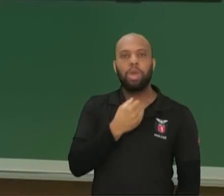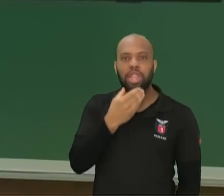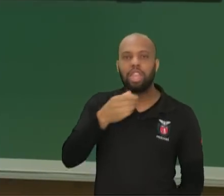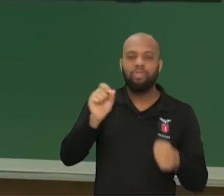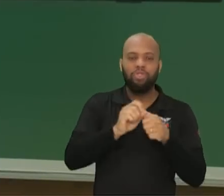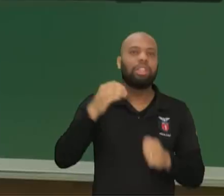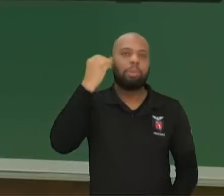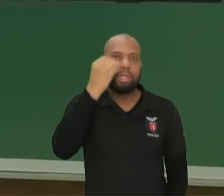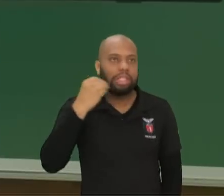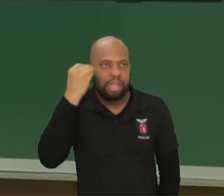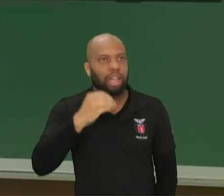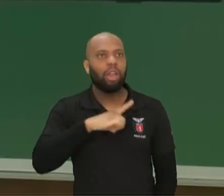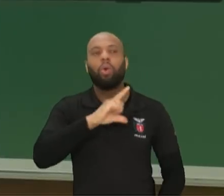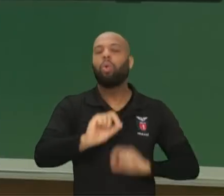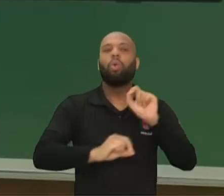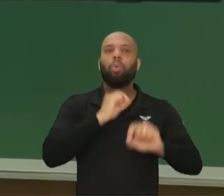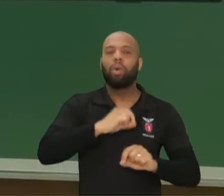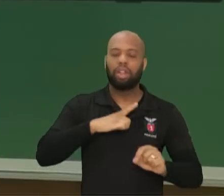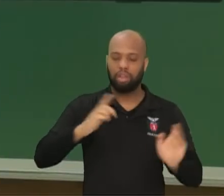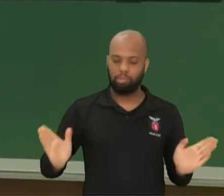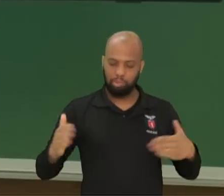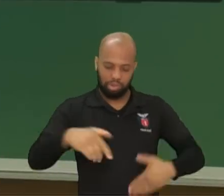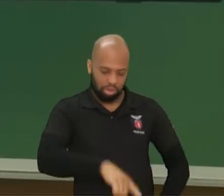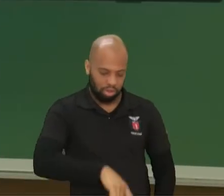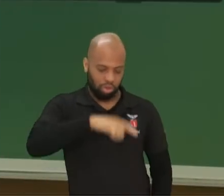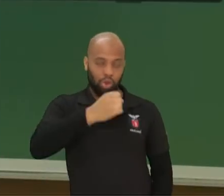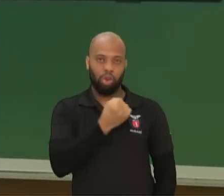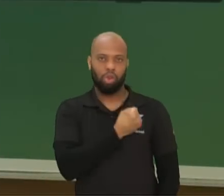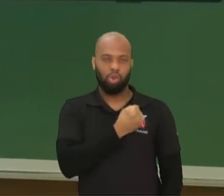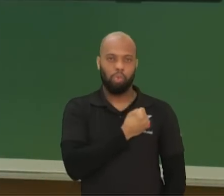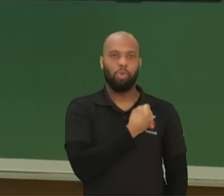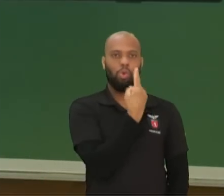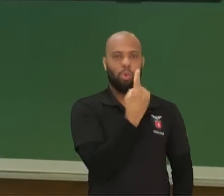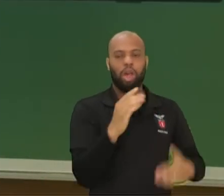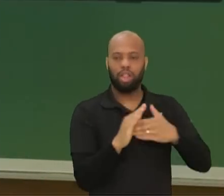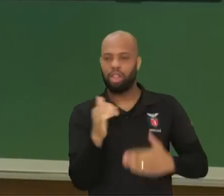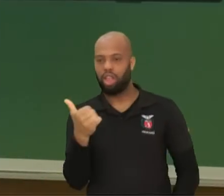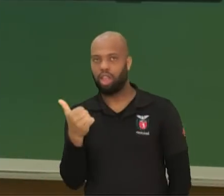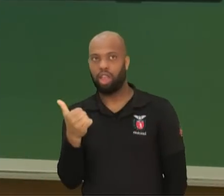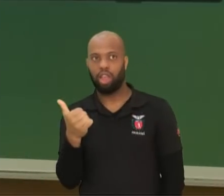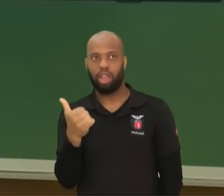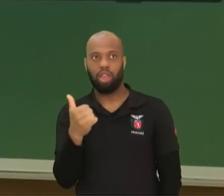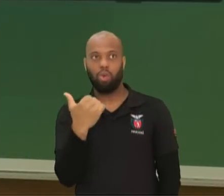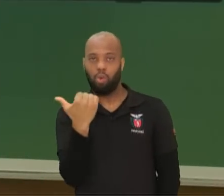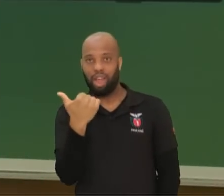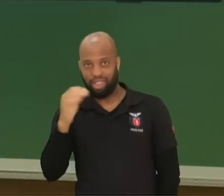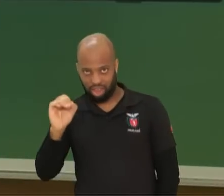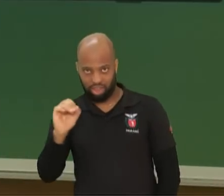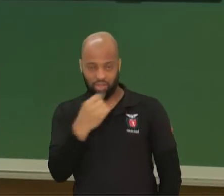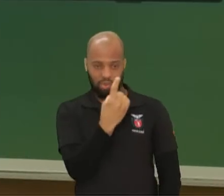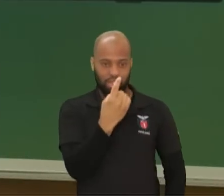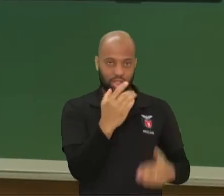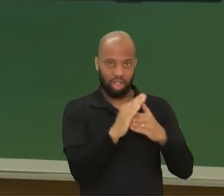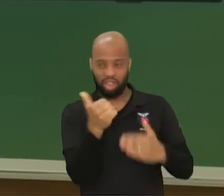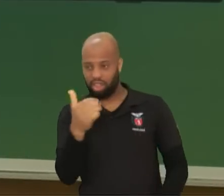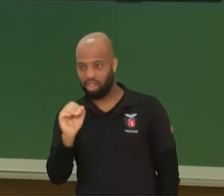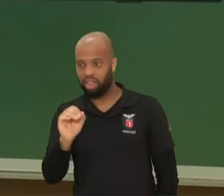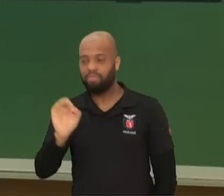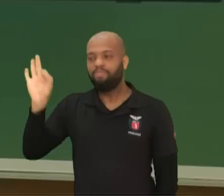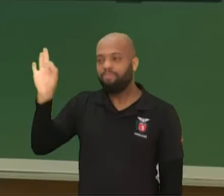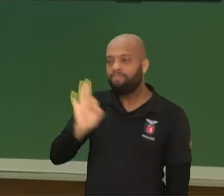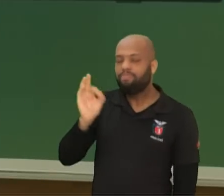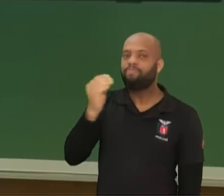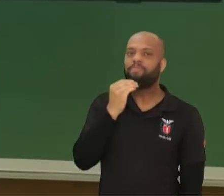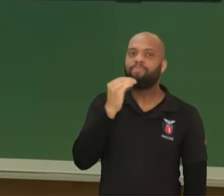um experimento que consiste em sortear um número de uma urna que contém 10 fichas numeradas de 1 a 10. Calcule a probabilidade